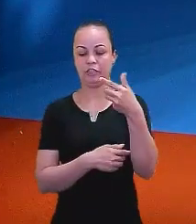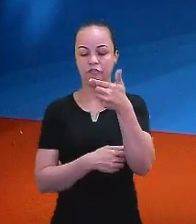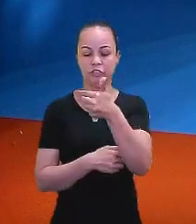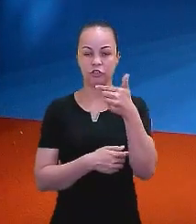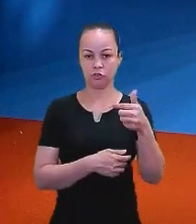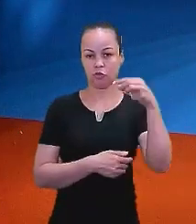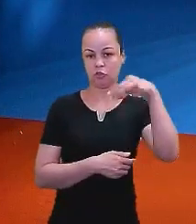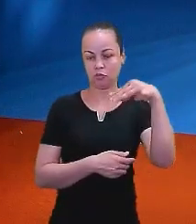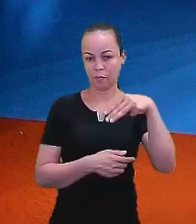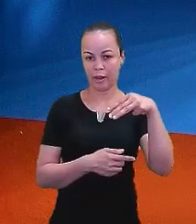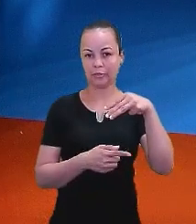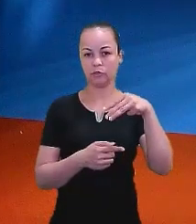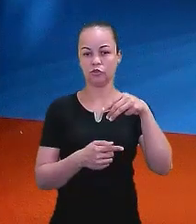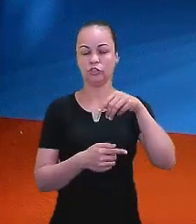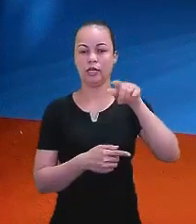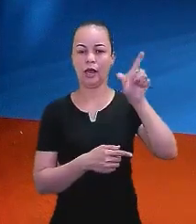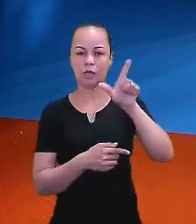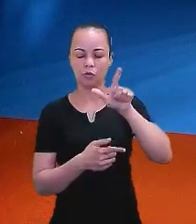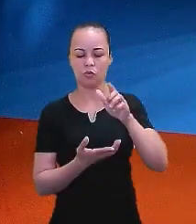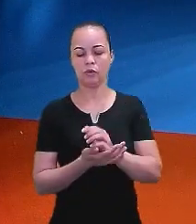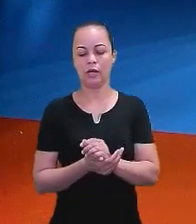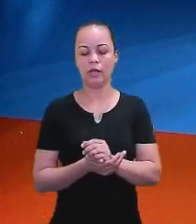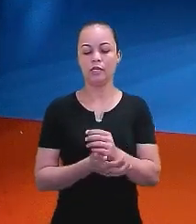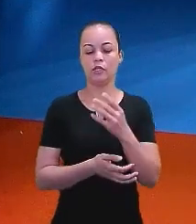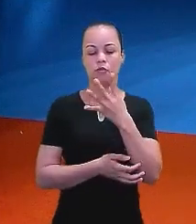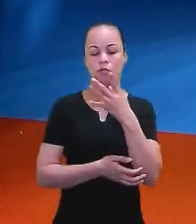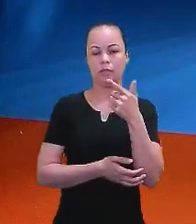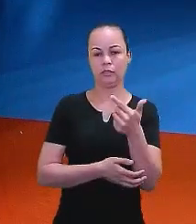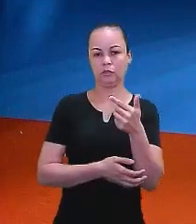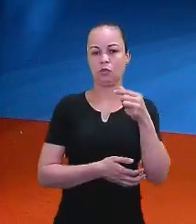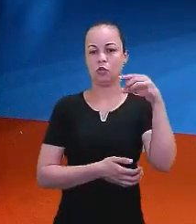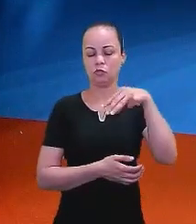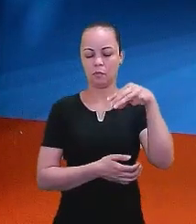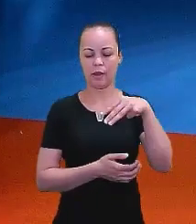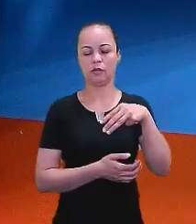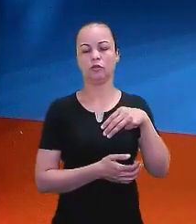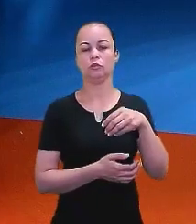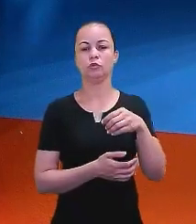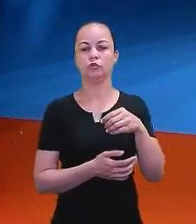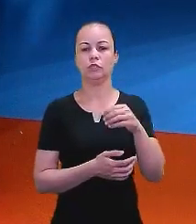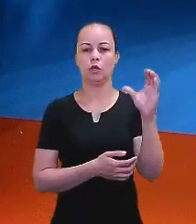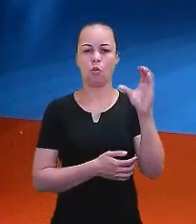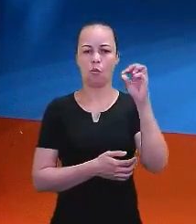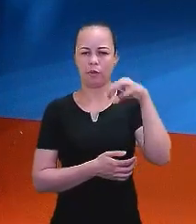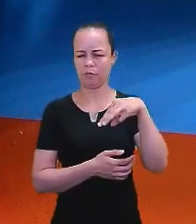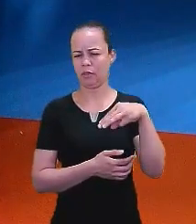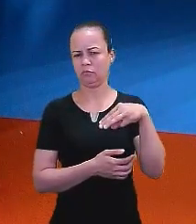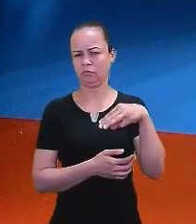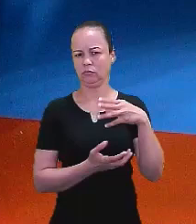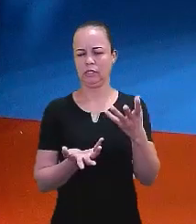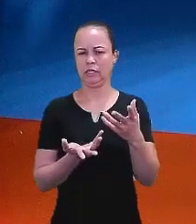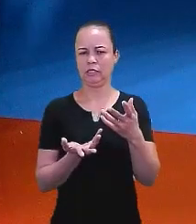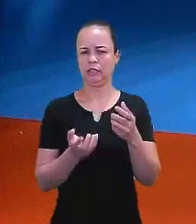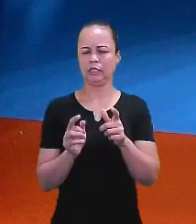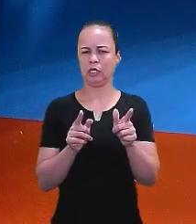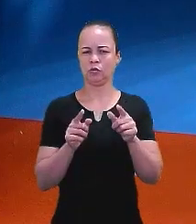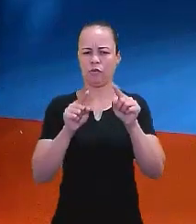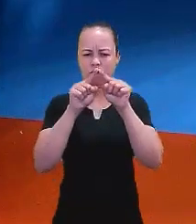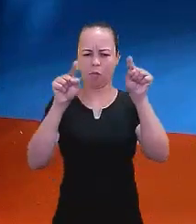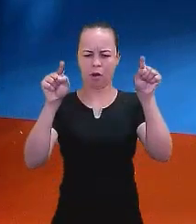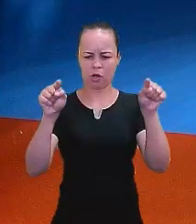de comprimento, ele está dizendo que eu estou com a ideia de uma quadra retangular. Não é uma quadra em